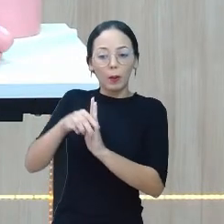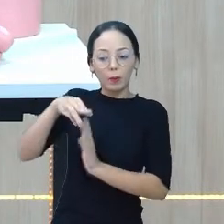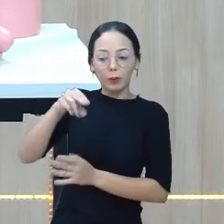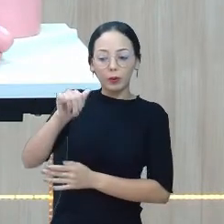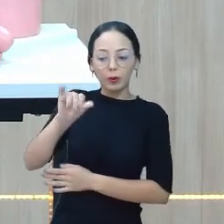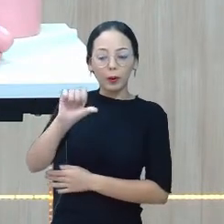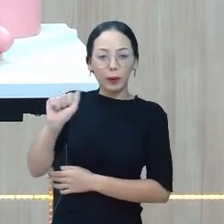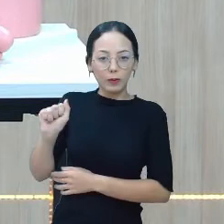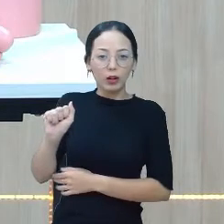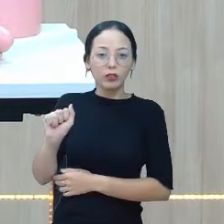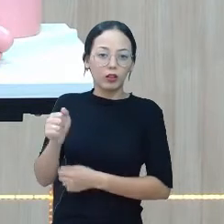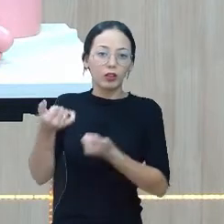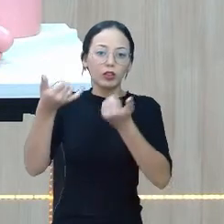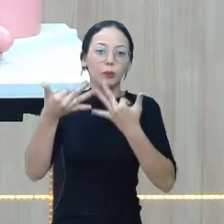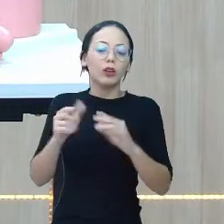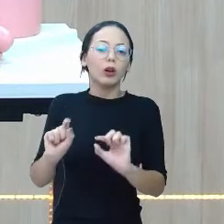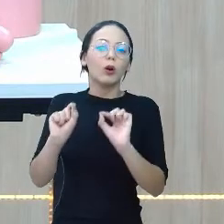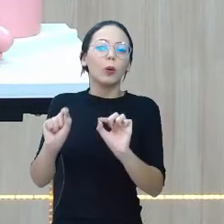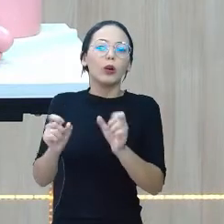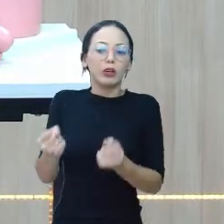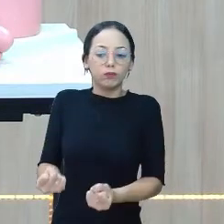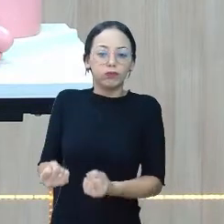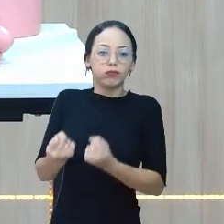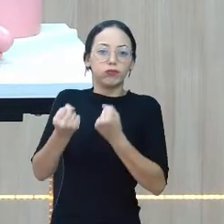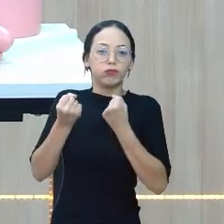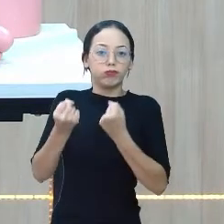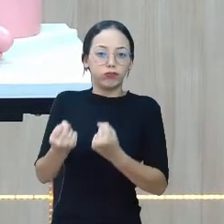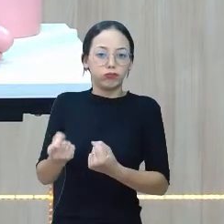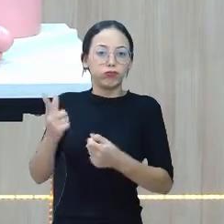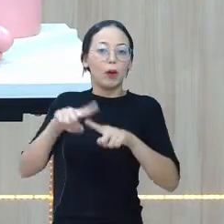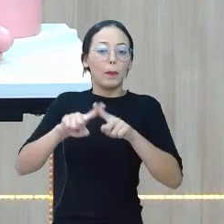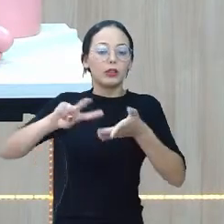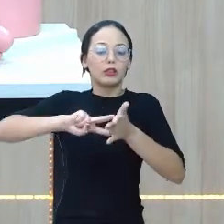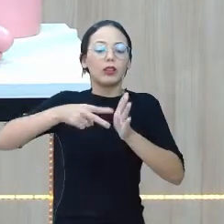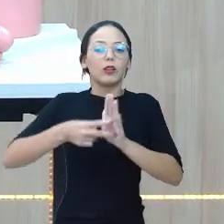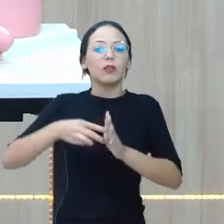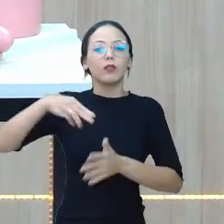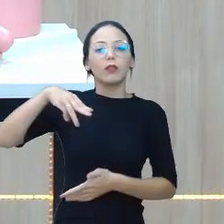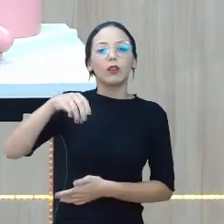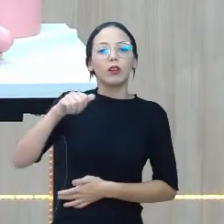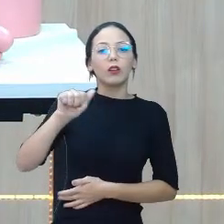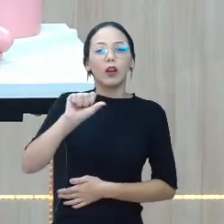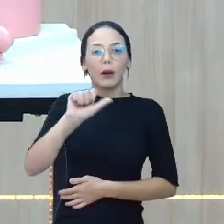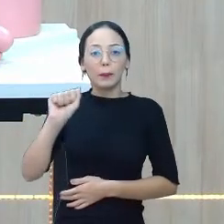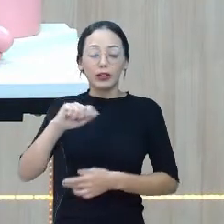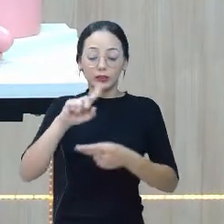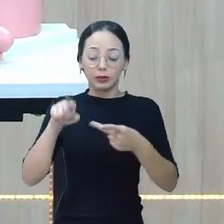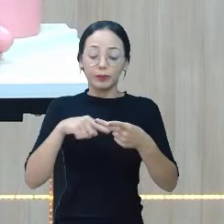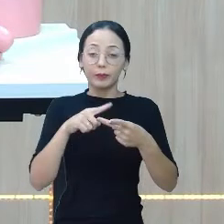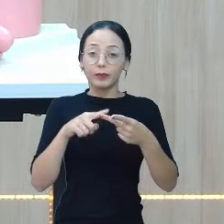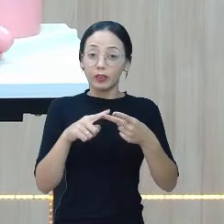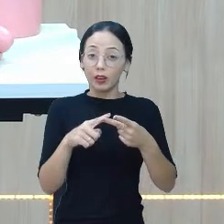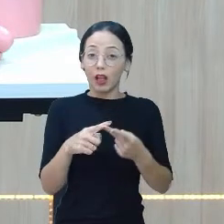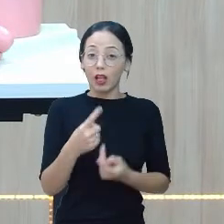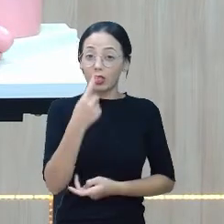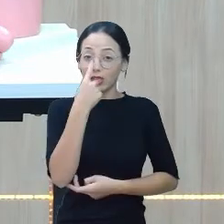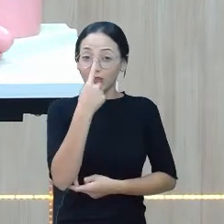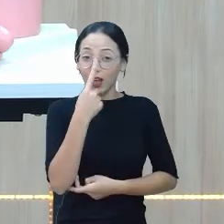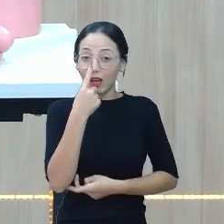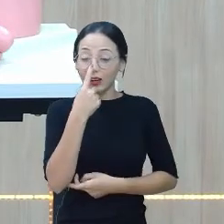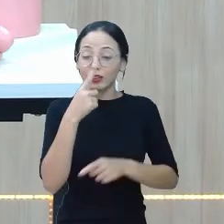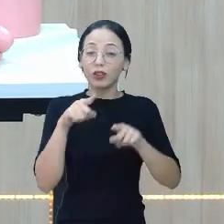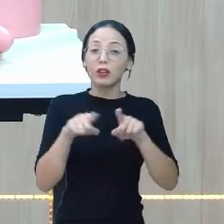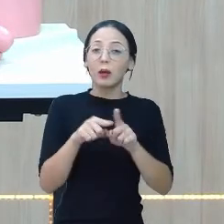né? Popularmente a gente diz um maior peso, mas é massa. A questão aí do nariz e também da língua,